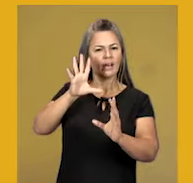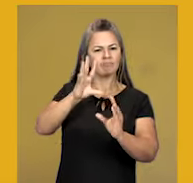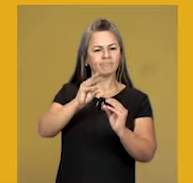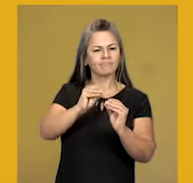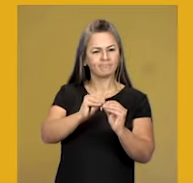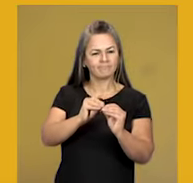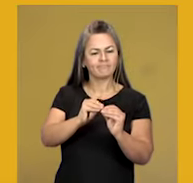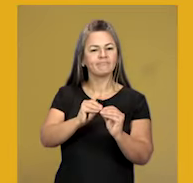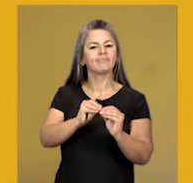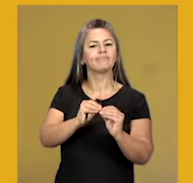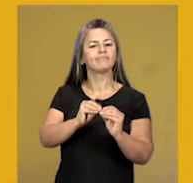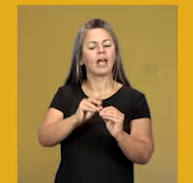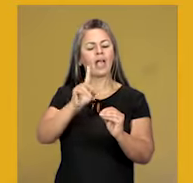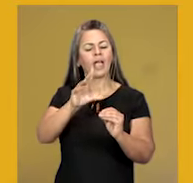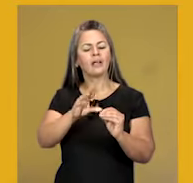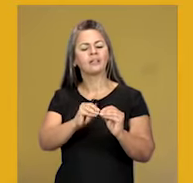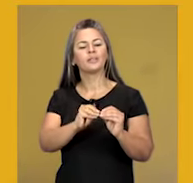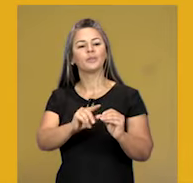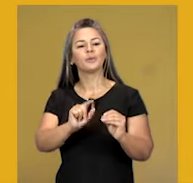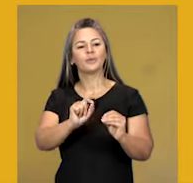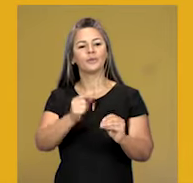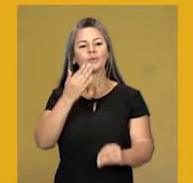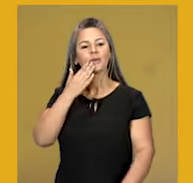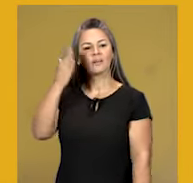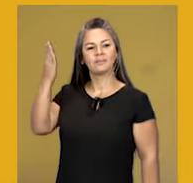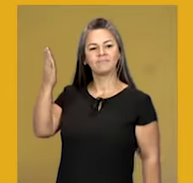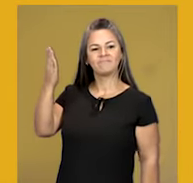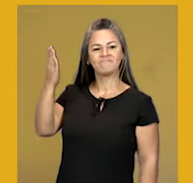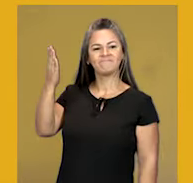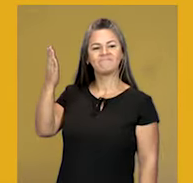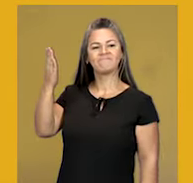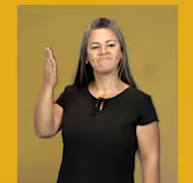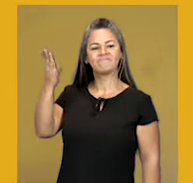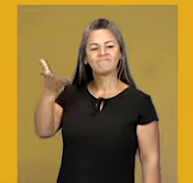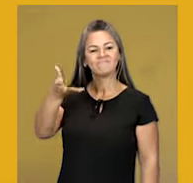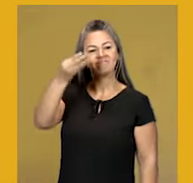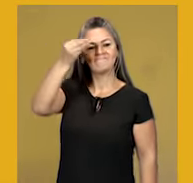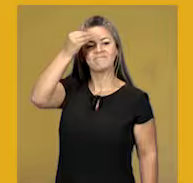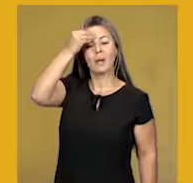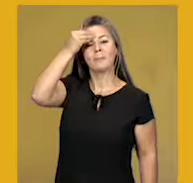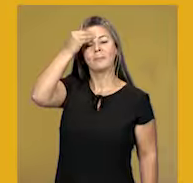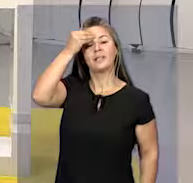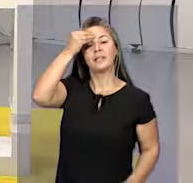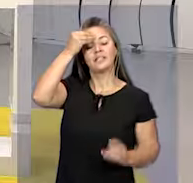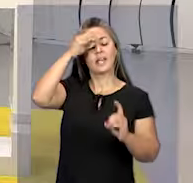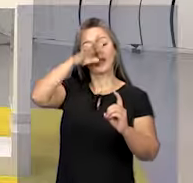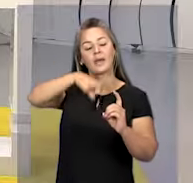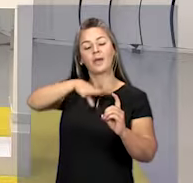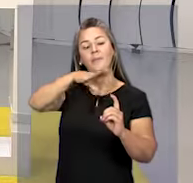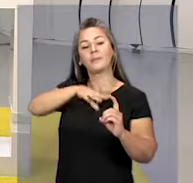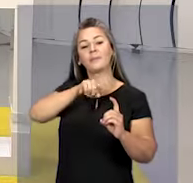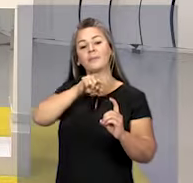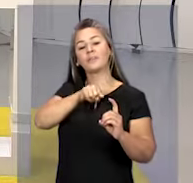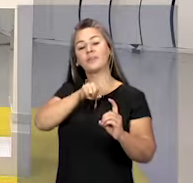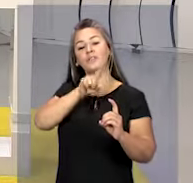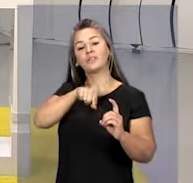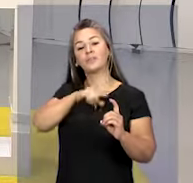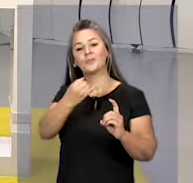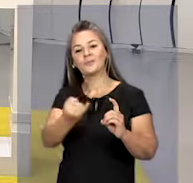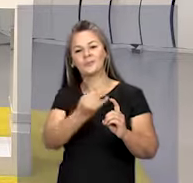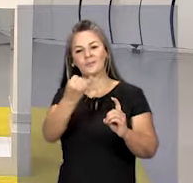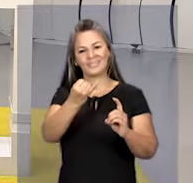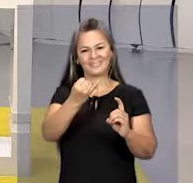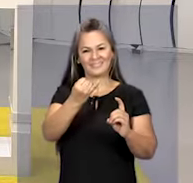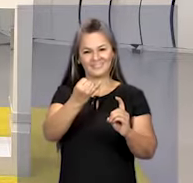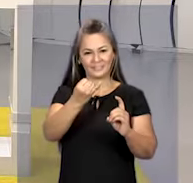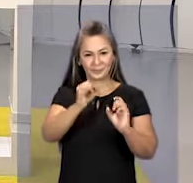as habilidades que eu tinha apresentado, é esse aqui: aprender o que são os mitos e a sua importância. Pois